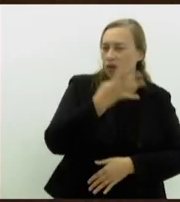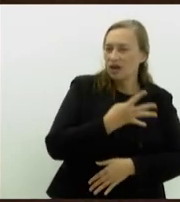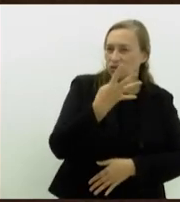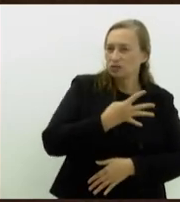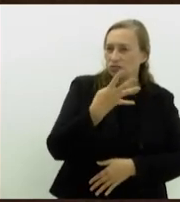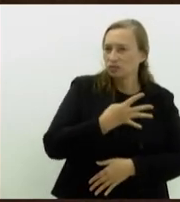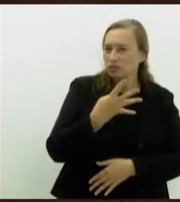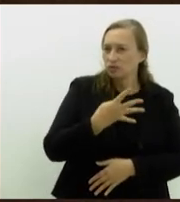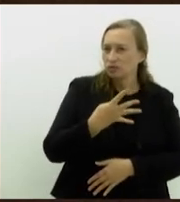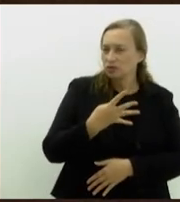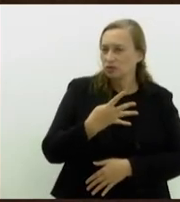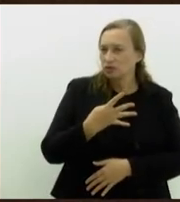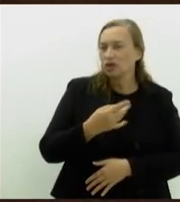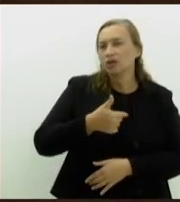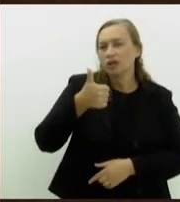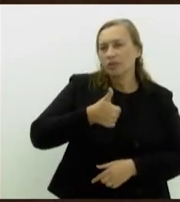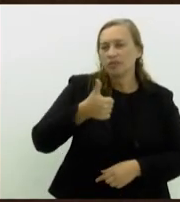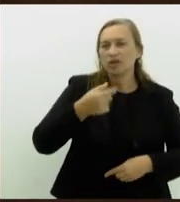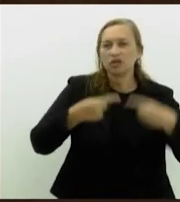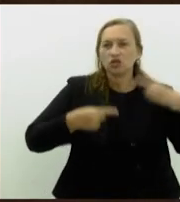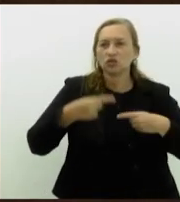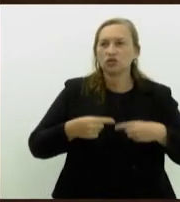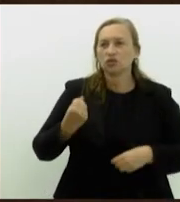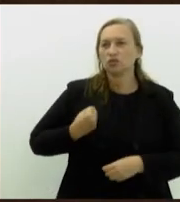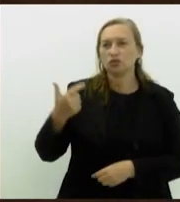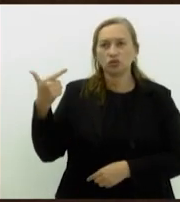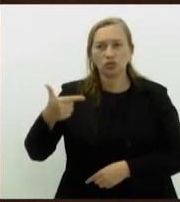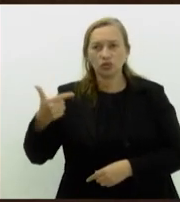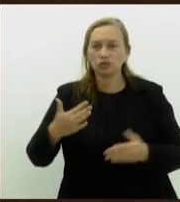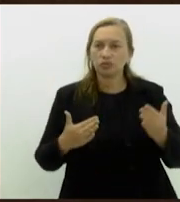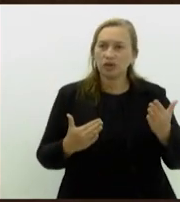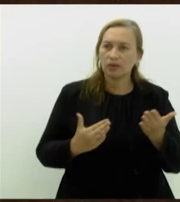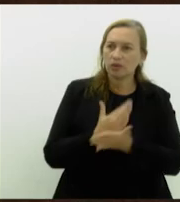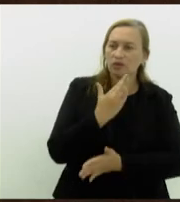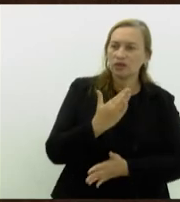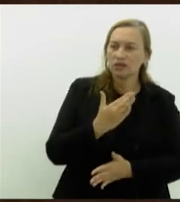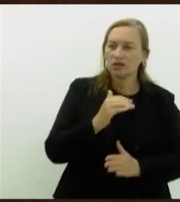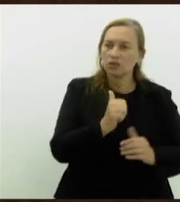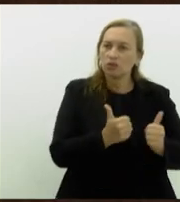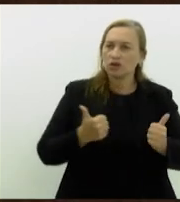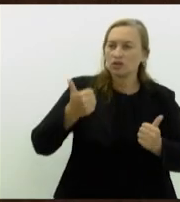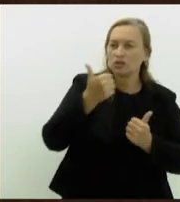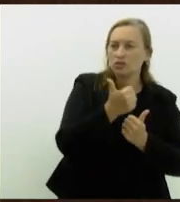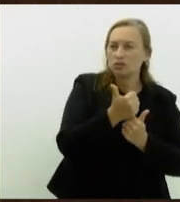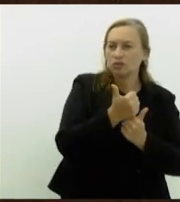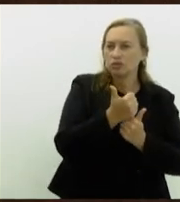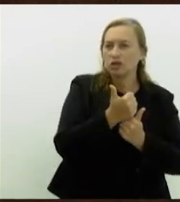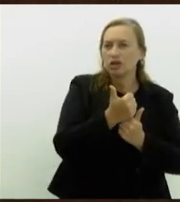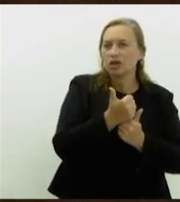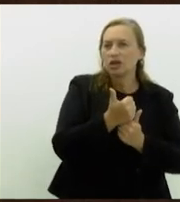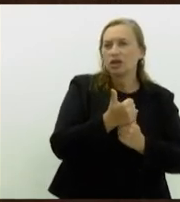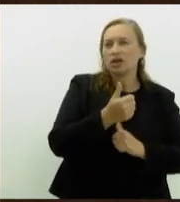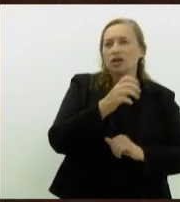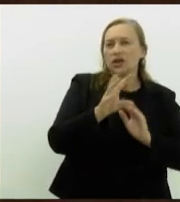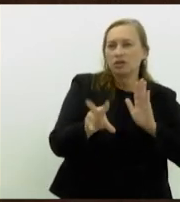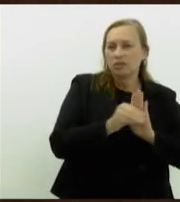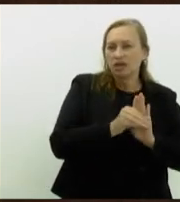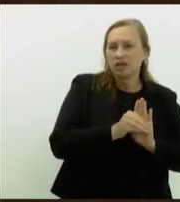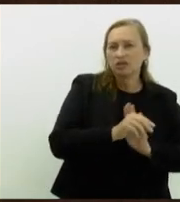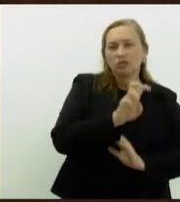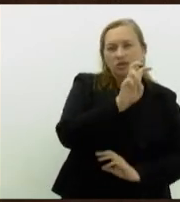4 da primeira discussão, número 2, pela aprovação com subemenda da emenda número 5 da primeira